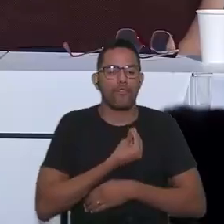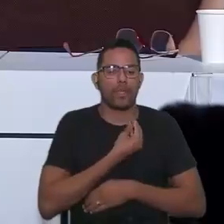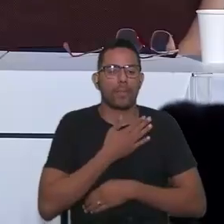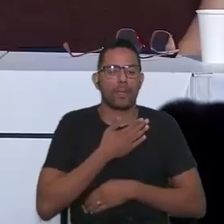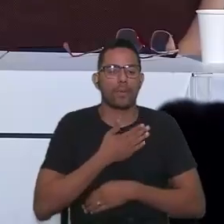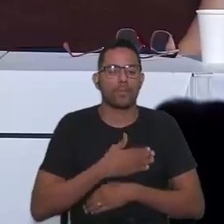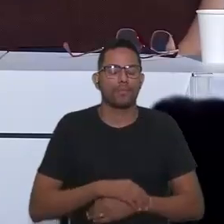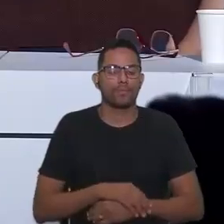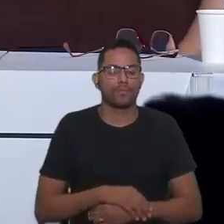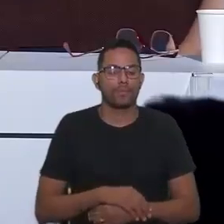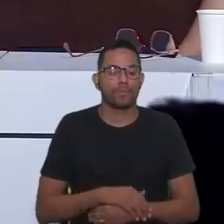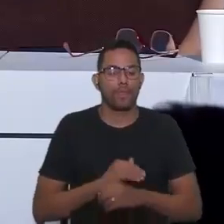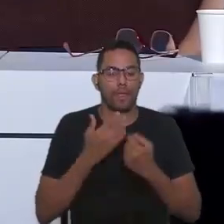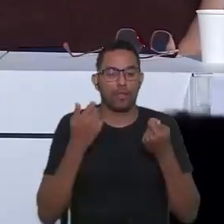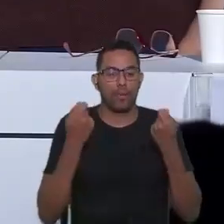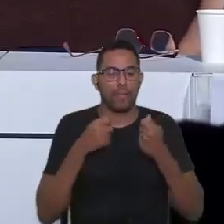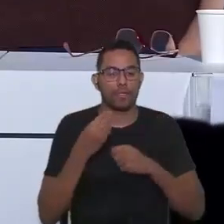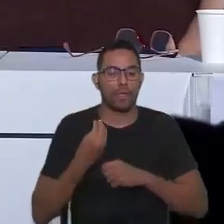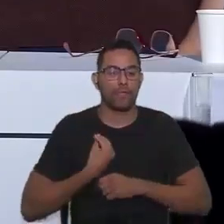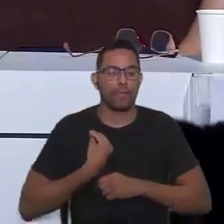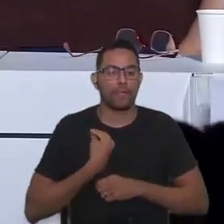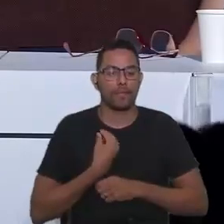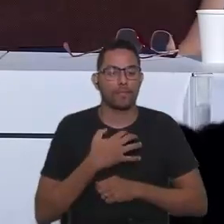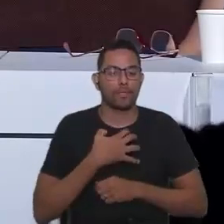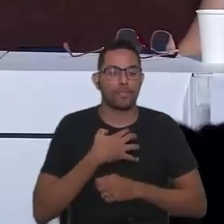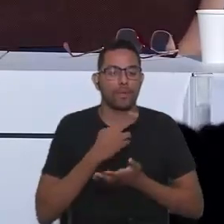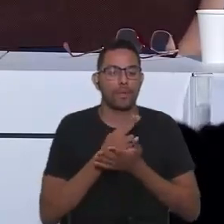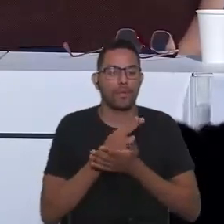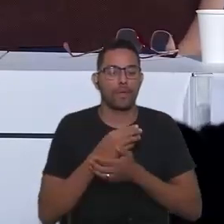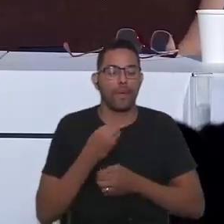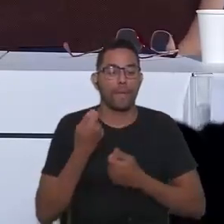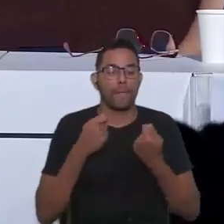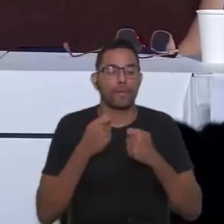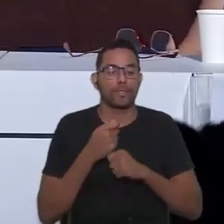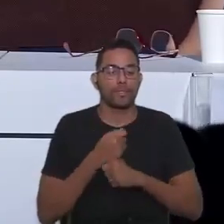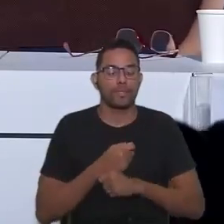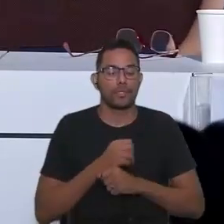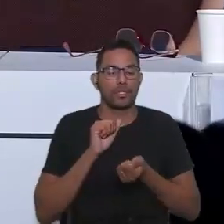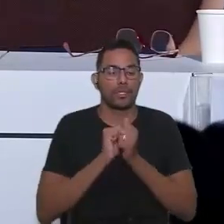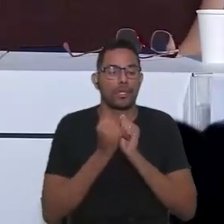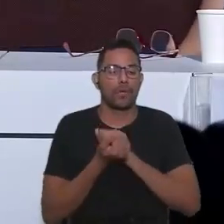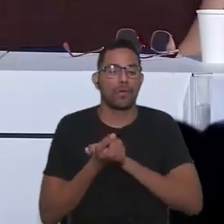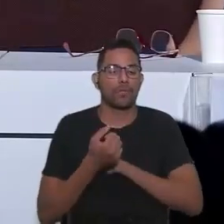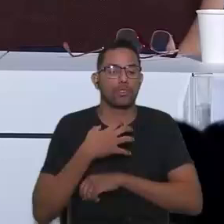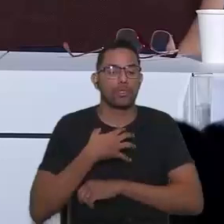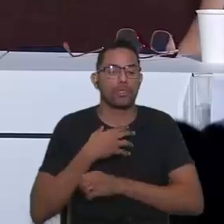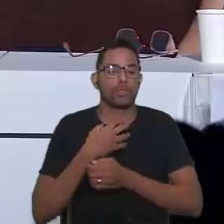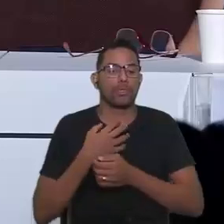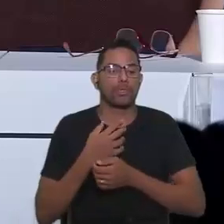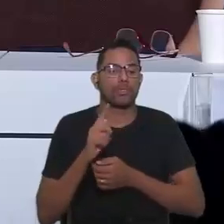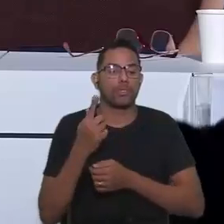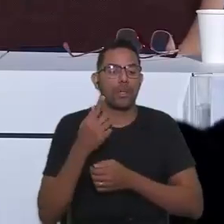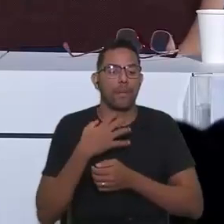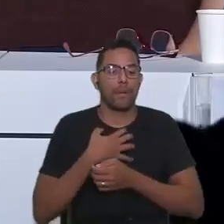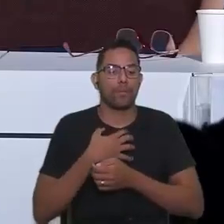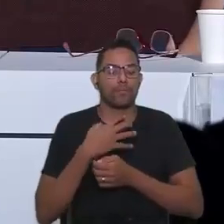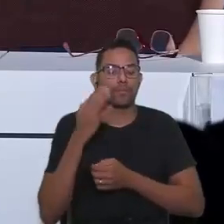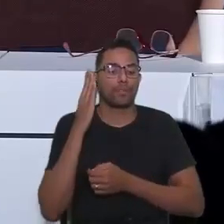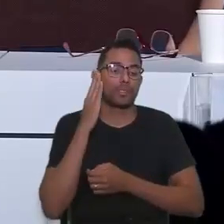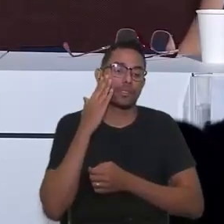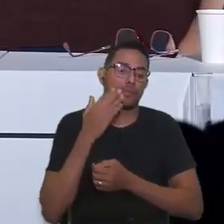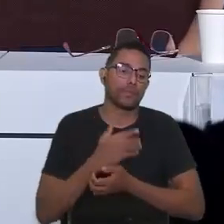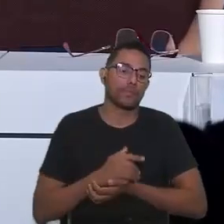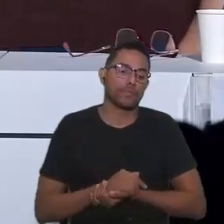minha vida. Então eu preciso de viver nesse sentido. Eu preciso de adequar os meus gestos a isso que eu